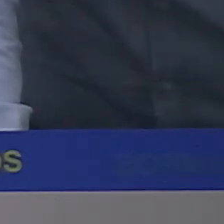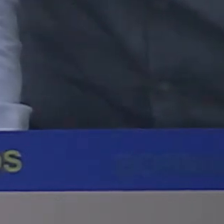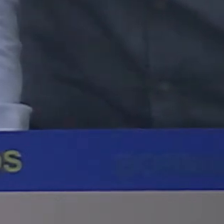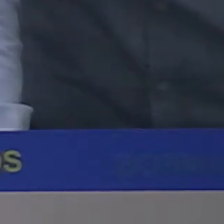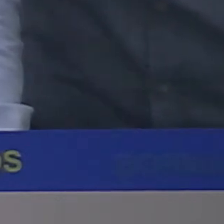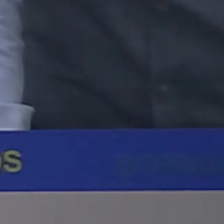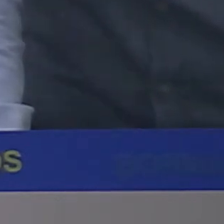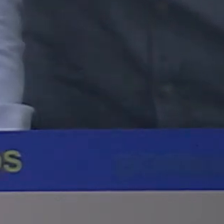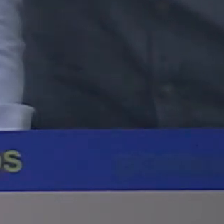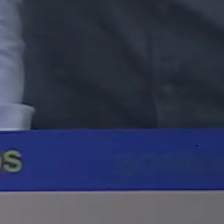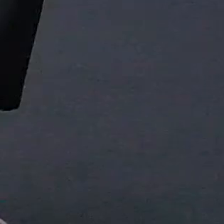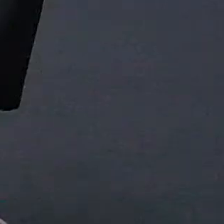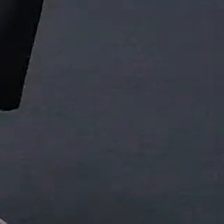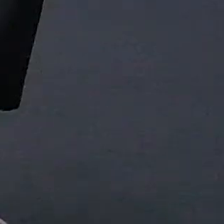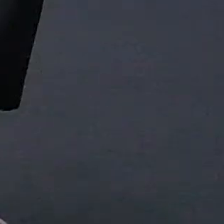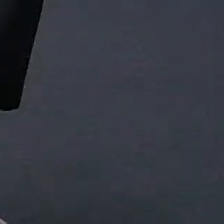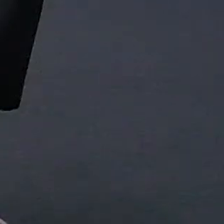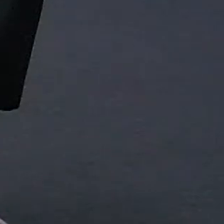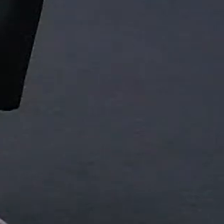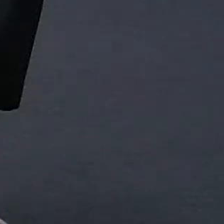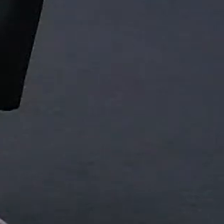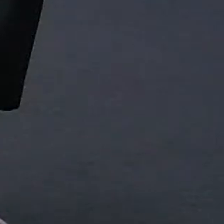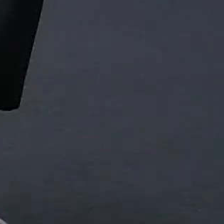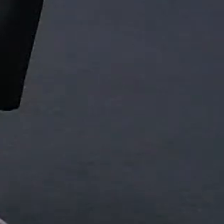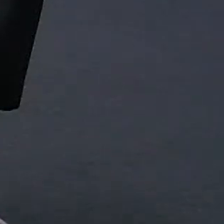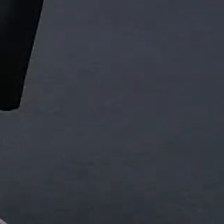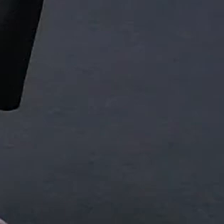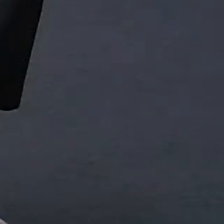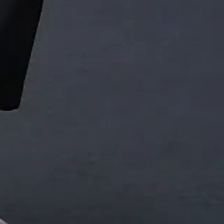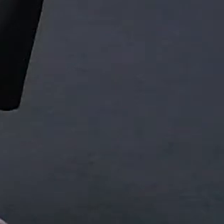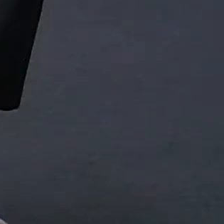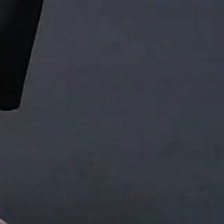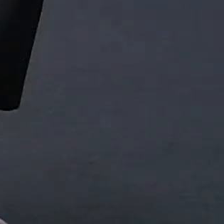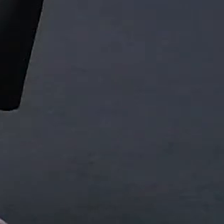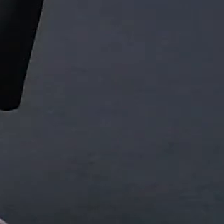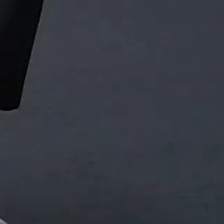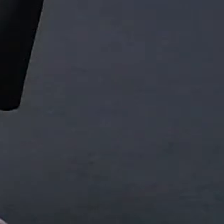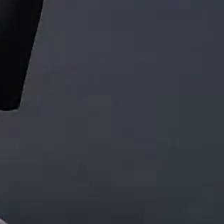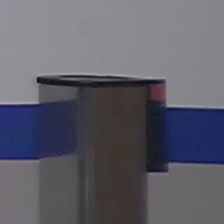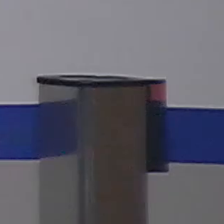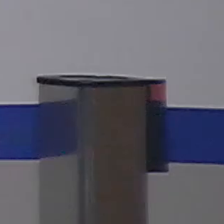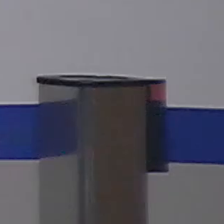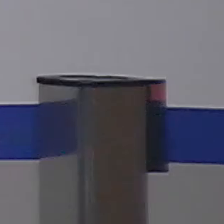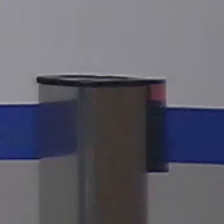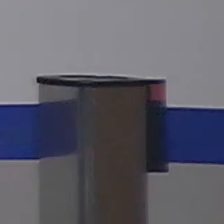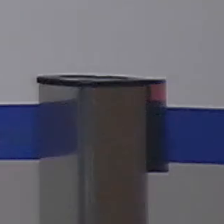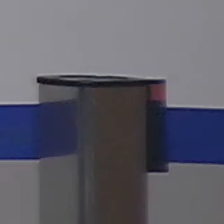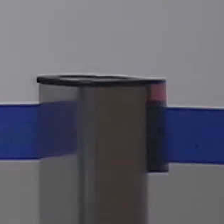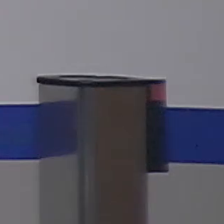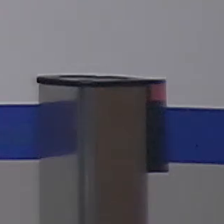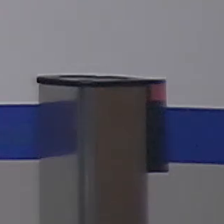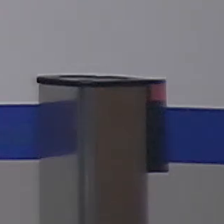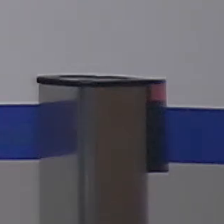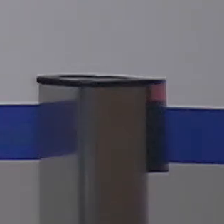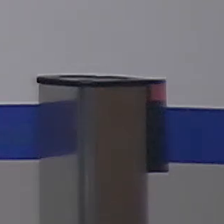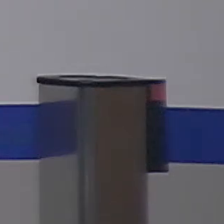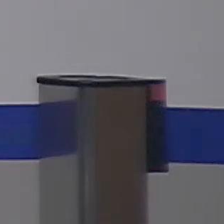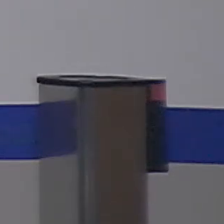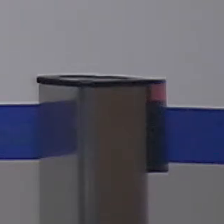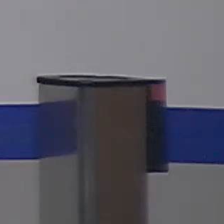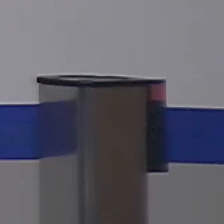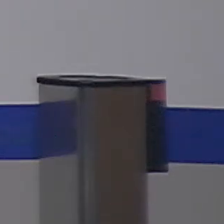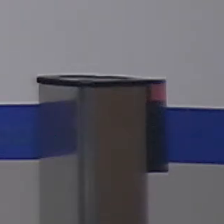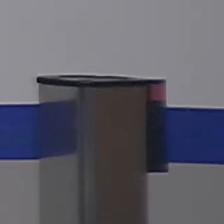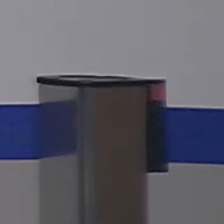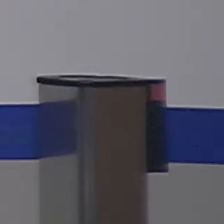vereador Lino Bispo, vereador Dr. José Cláudio, vereador Júnior